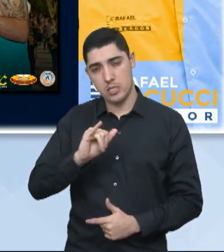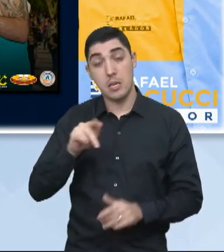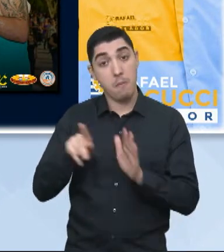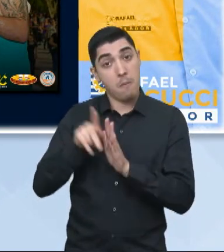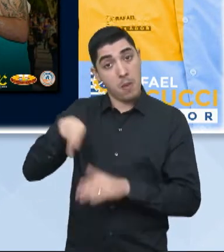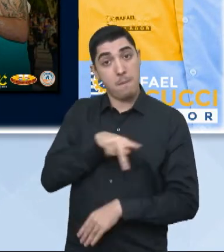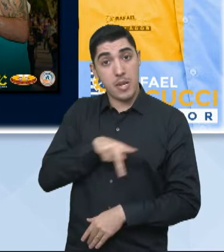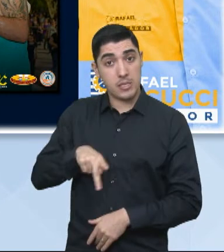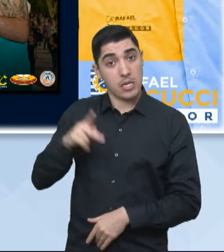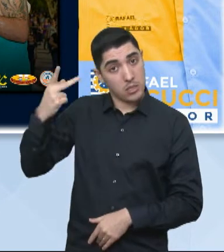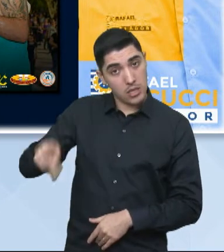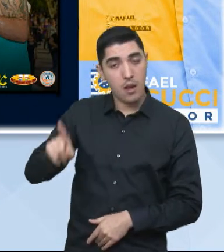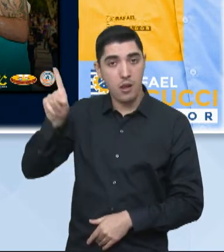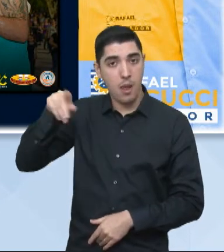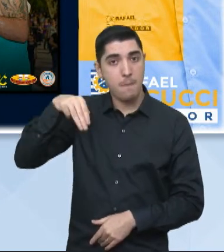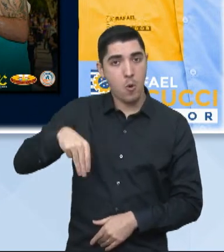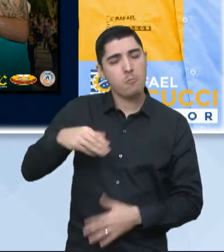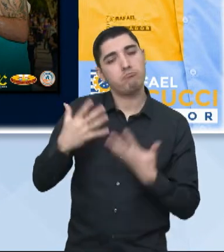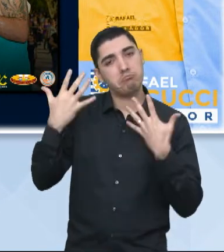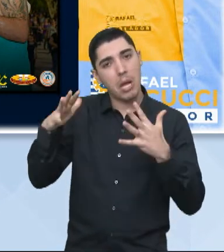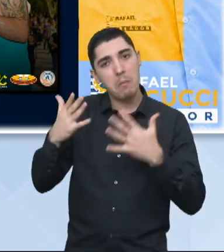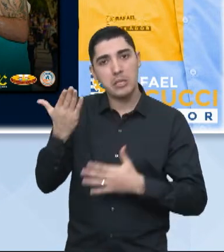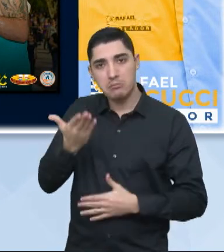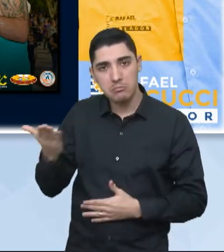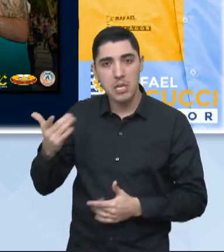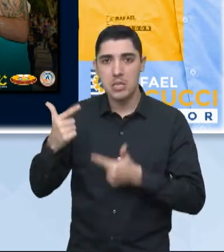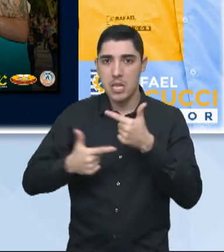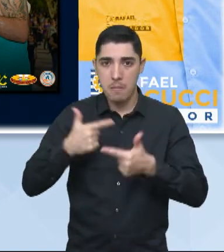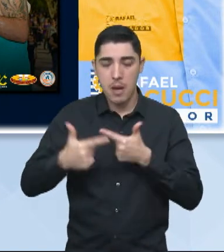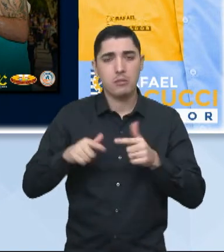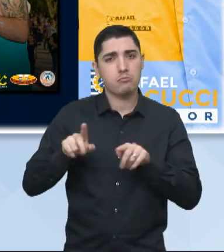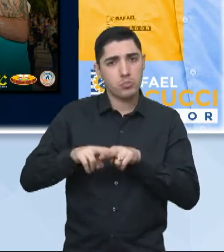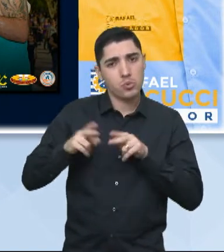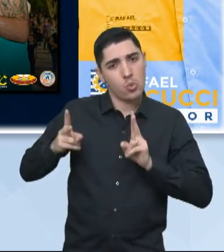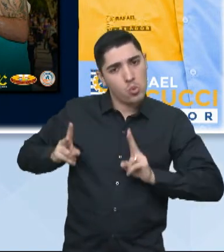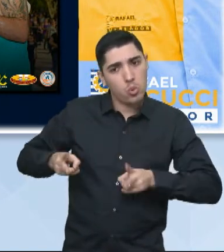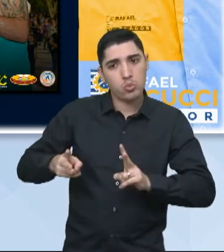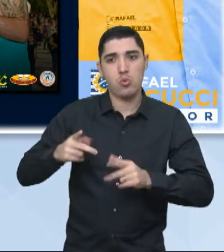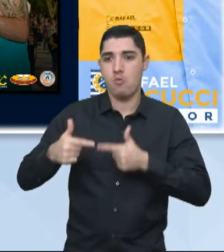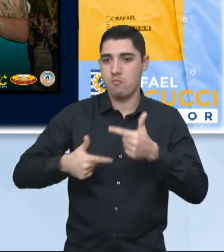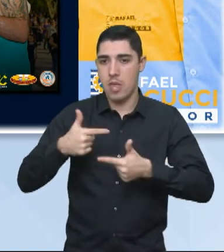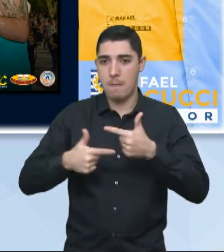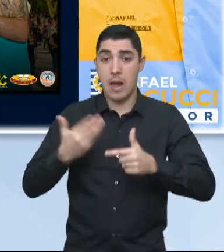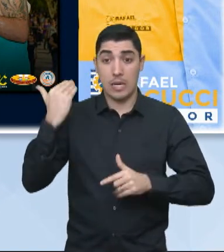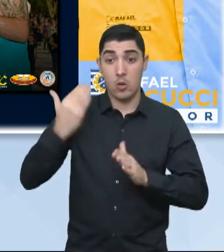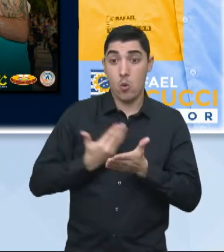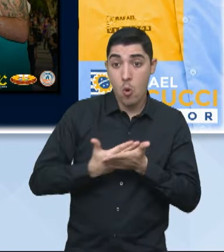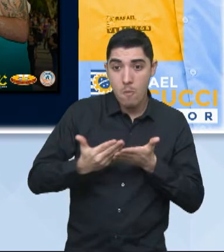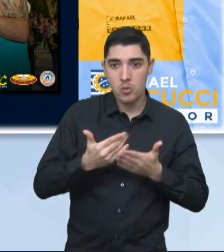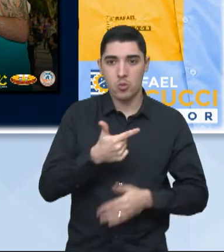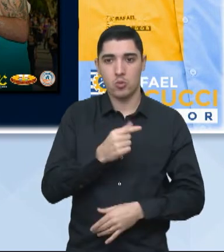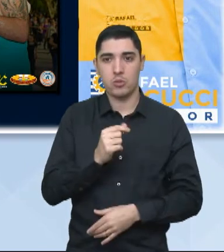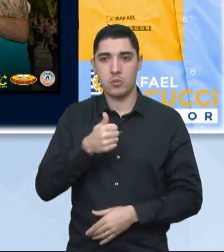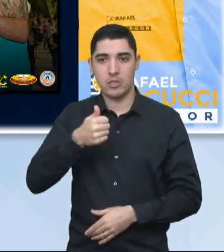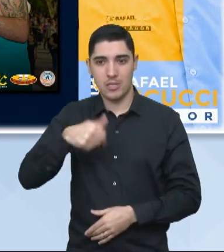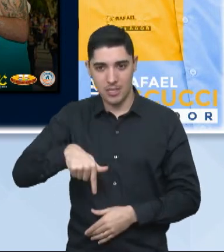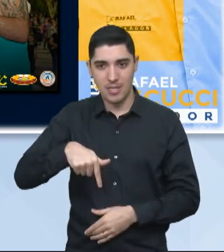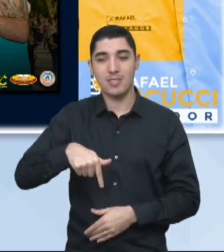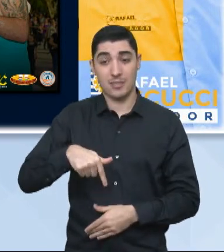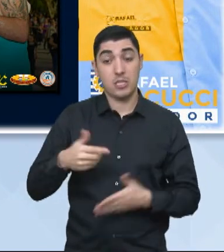quem eu quero parabenizar pelo trabalho, pela continuidade do trabalho que a gente deu início lá em 2017 e